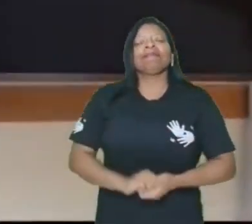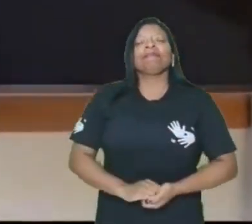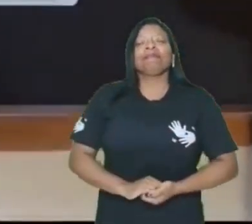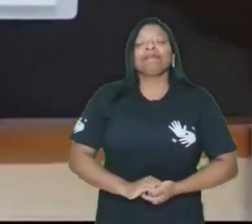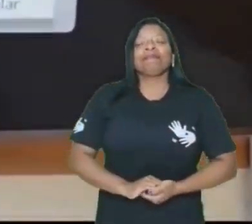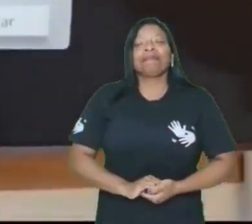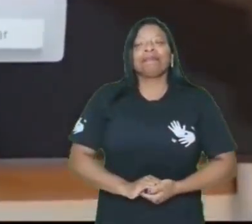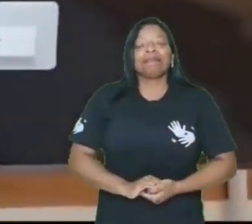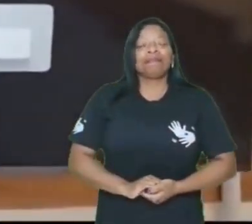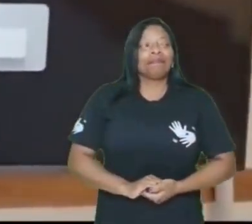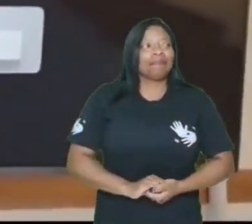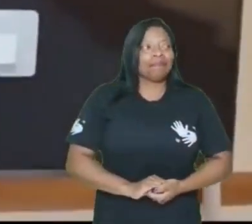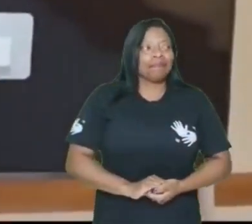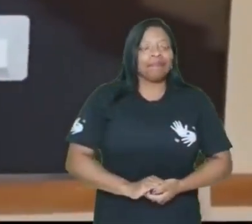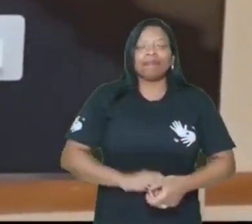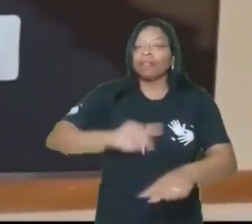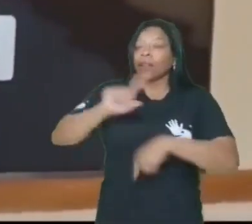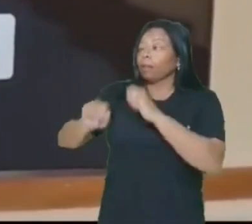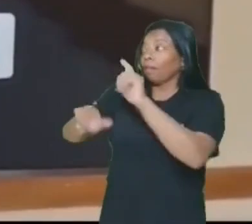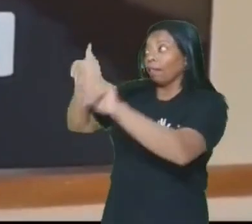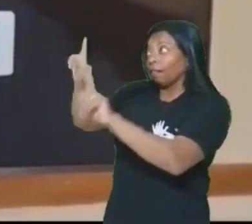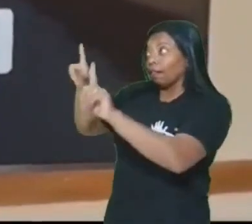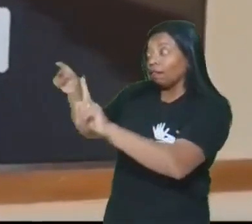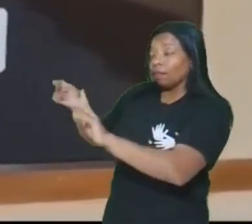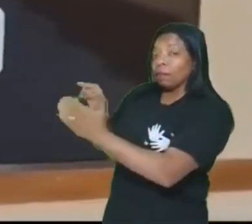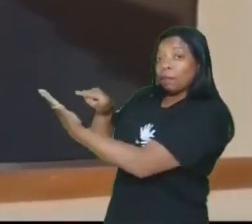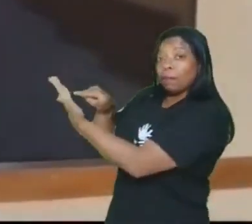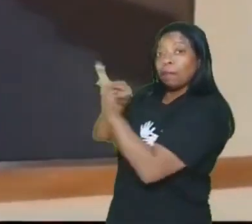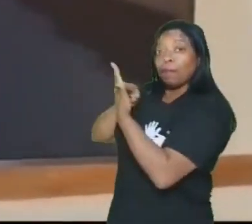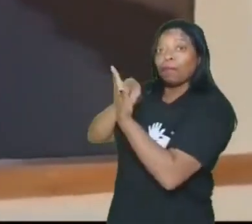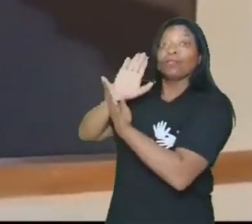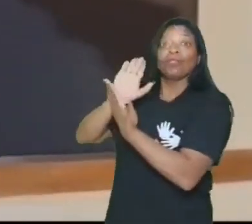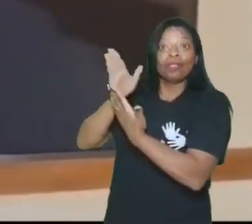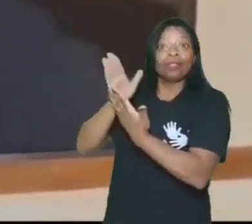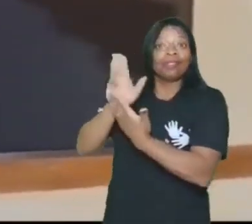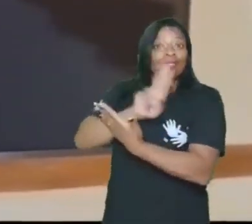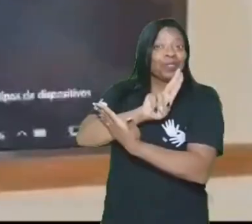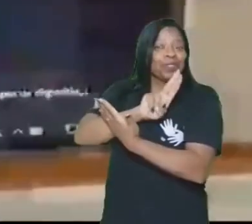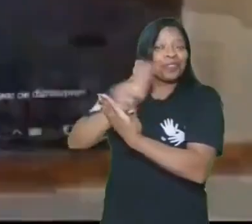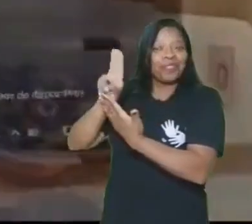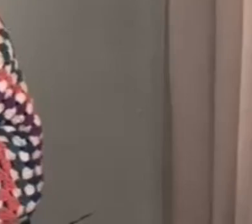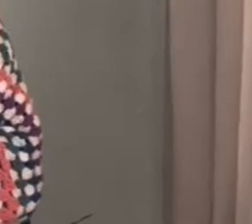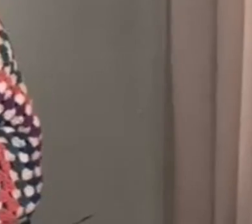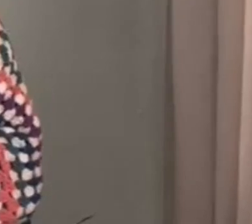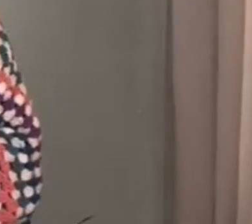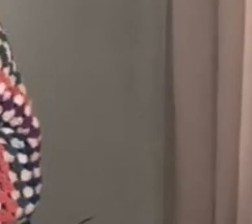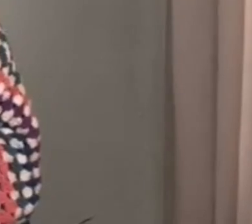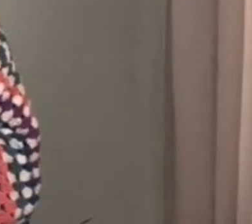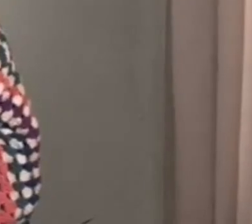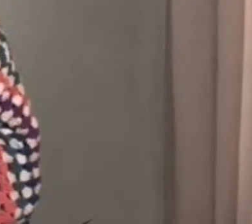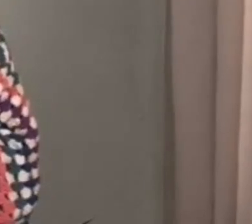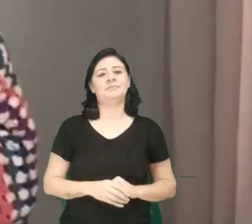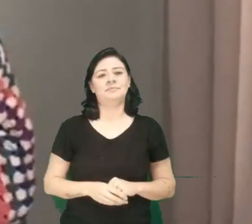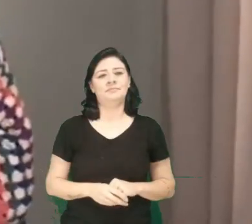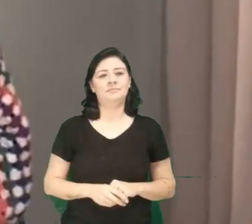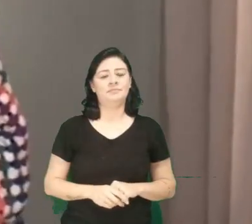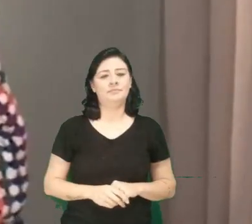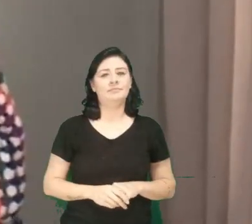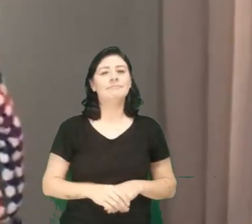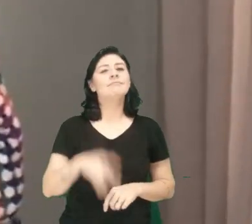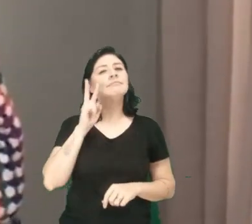Na tela da sua TV LG vai aparecer o nome e vai conectar.